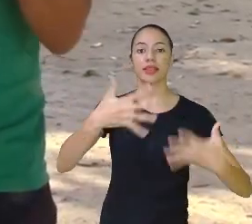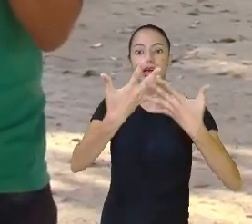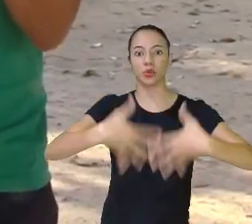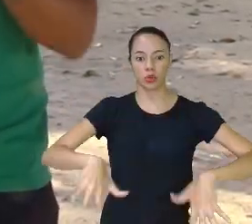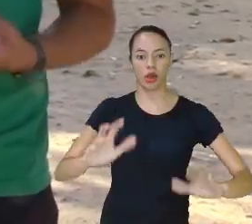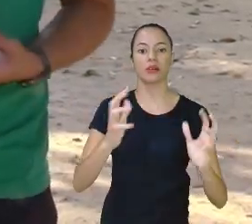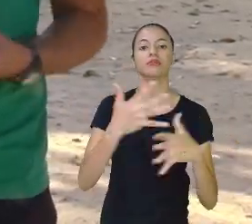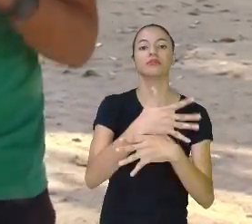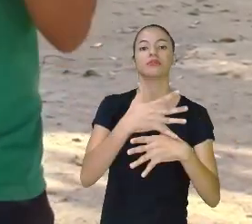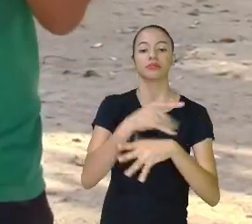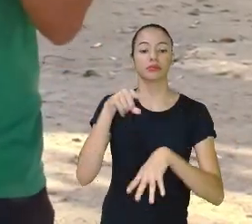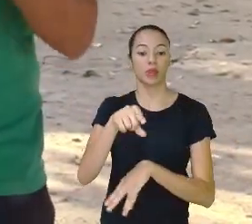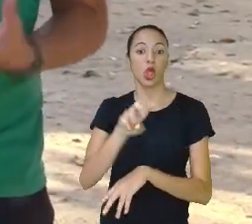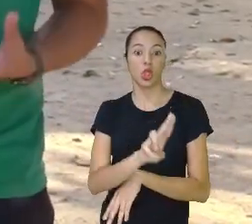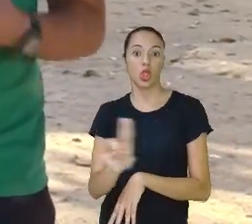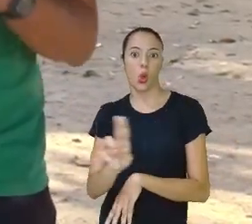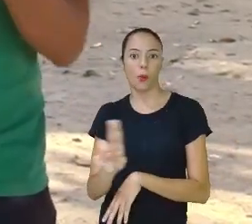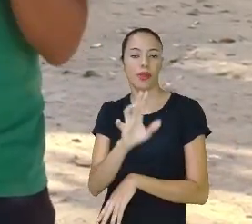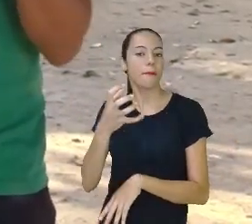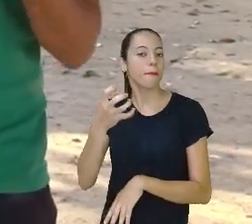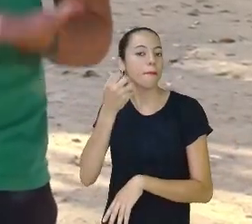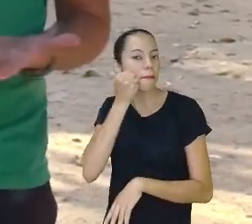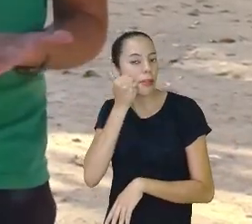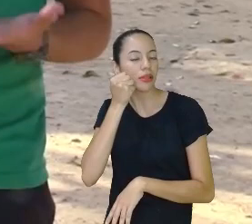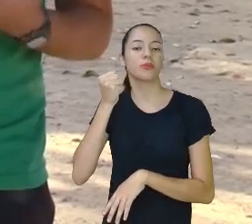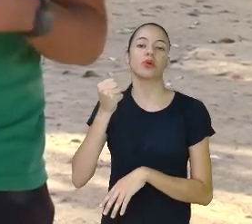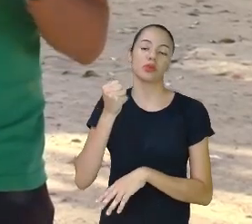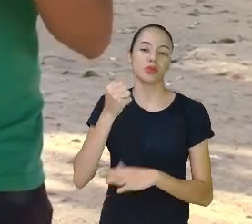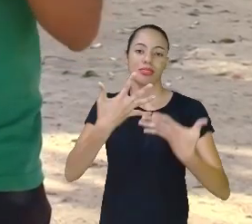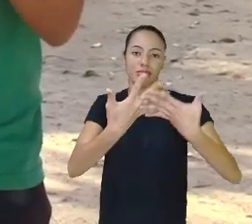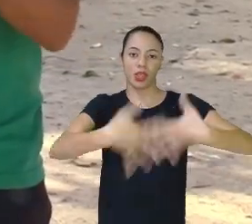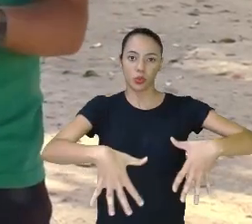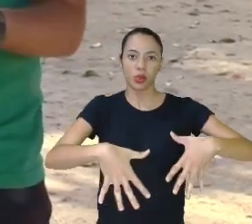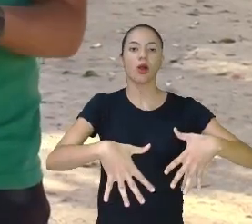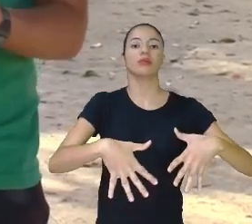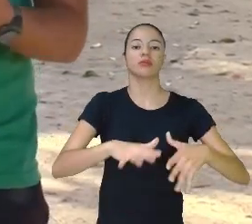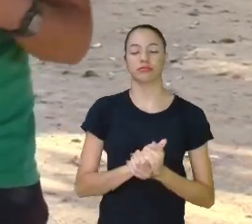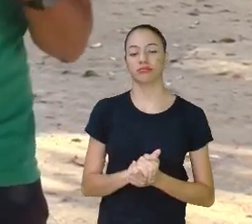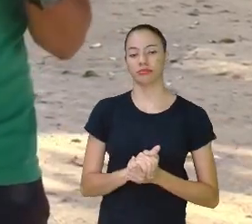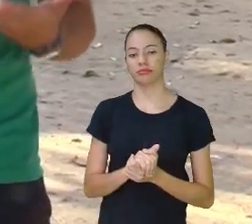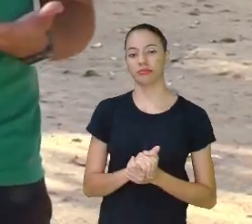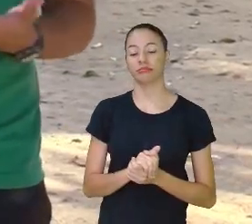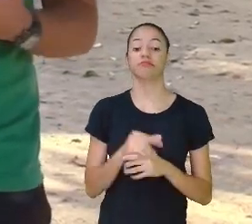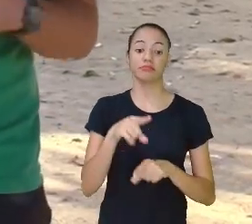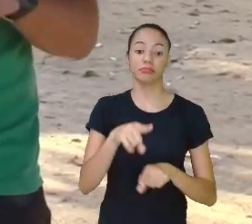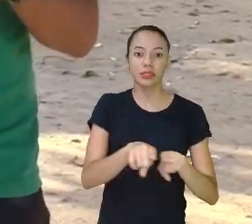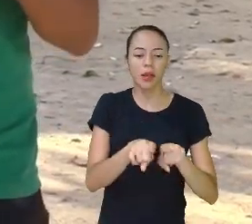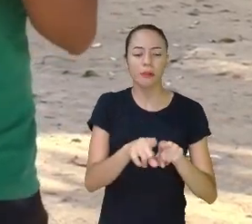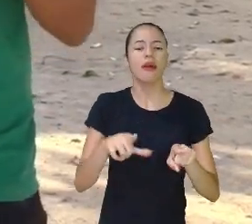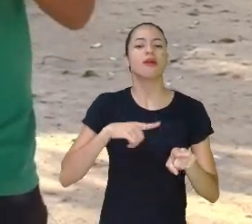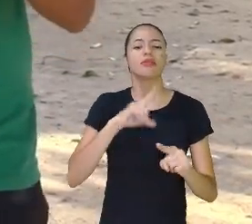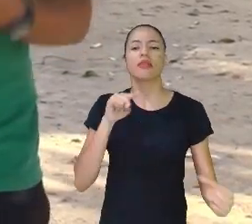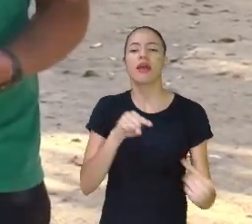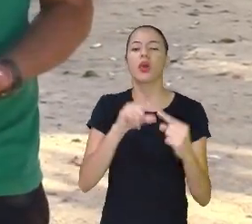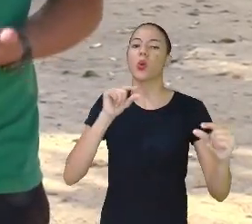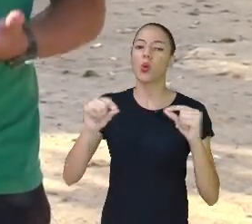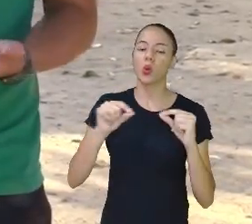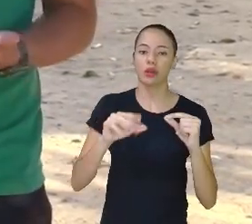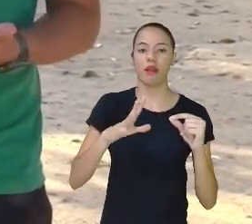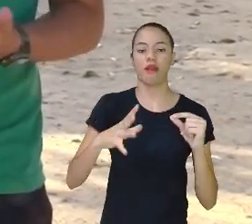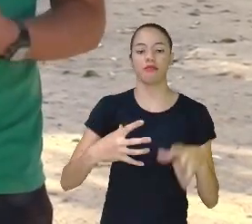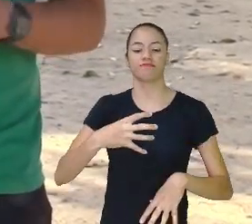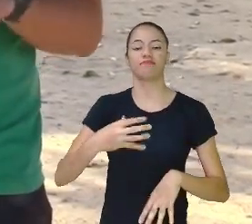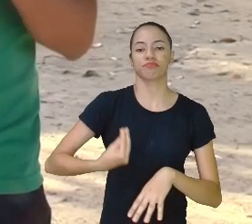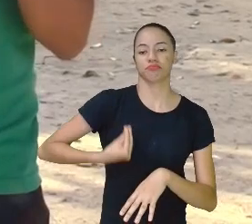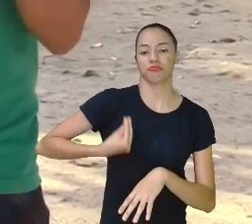de patrimônio natural, patrimônio ambiental. E faz parte também da gente viver o lazer, viver a nossa